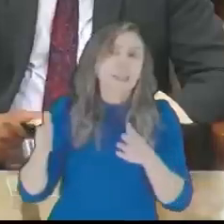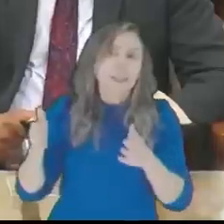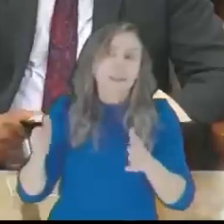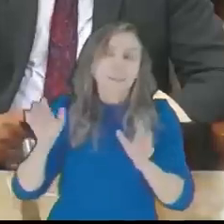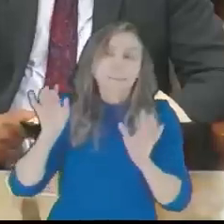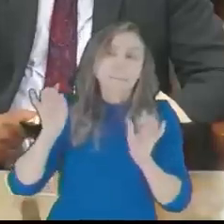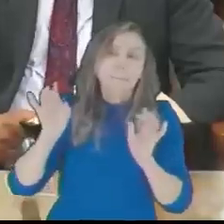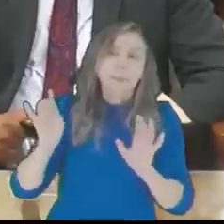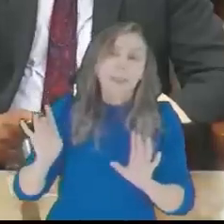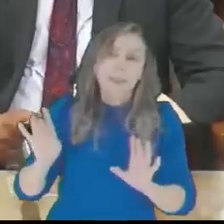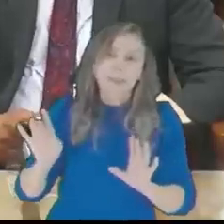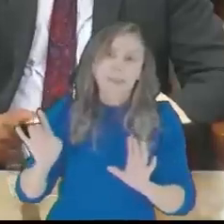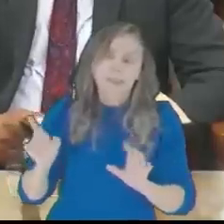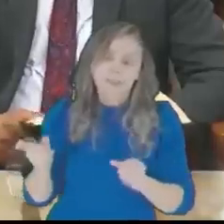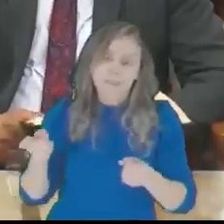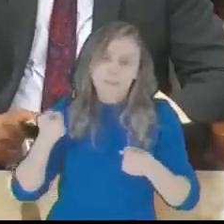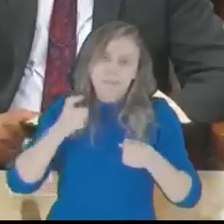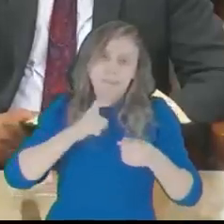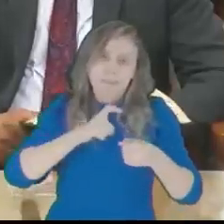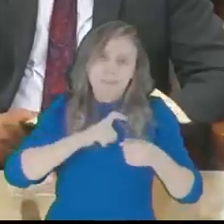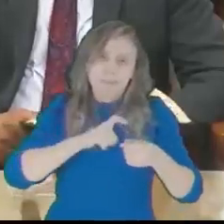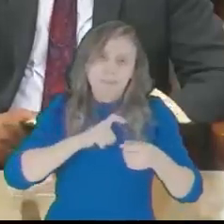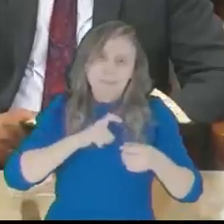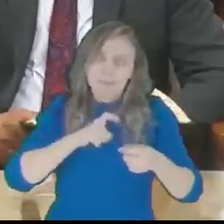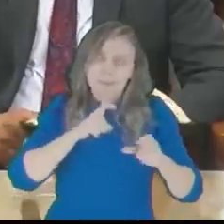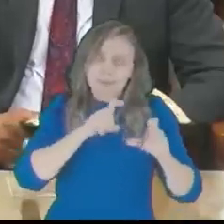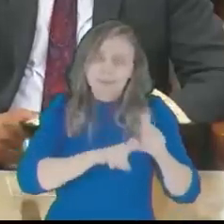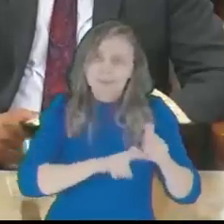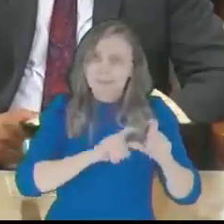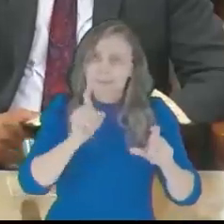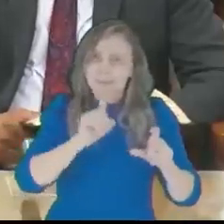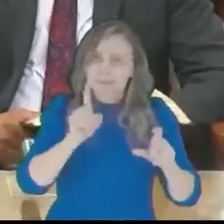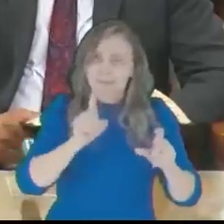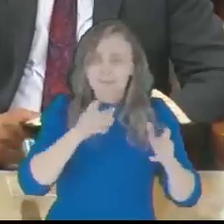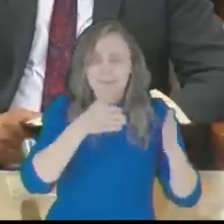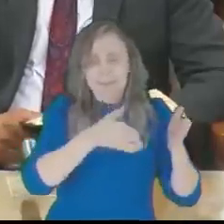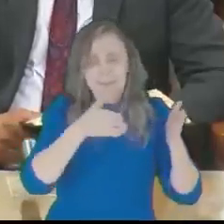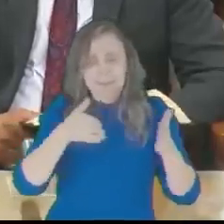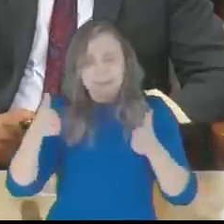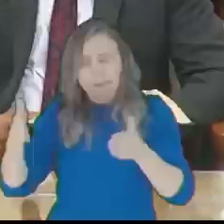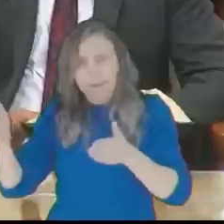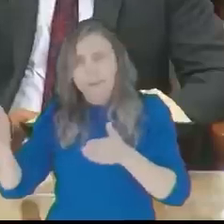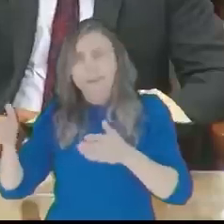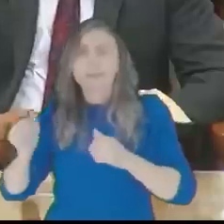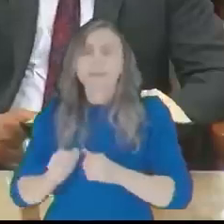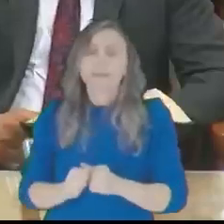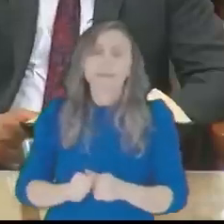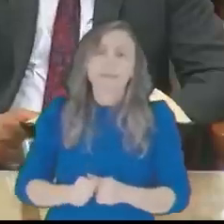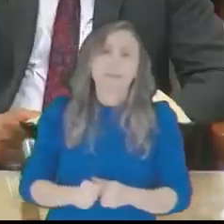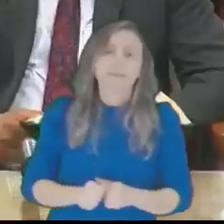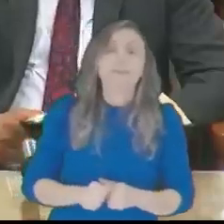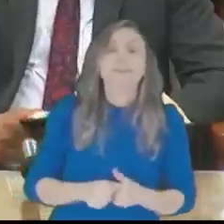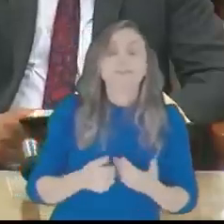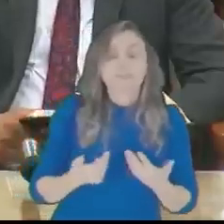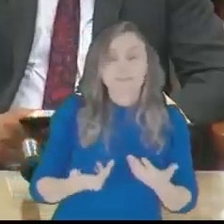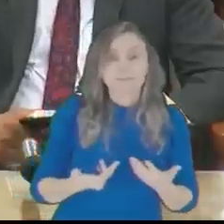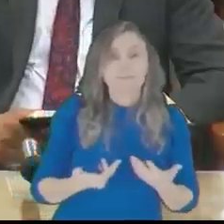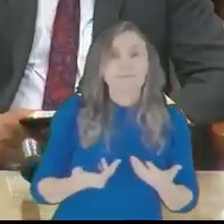cronologia. Jesus disse que o tempo e as estações, o tempo, a